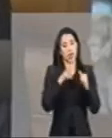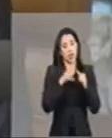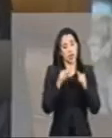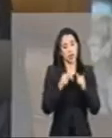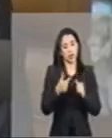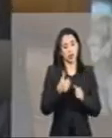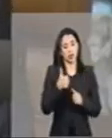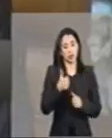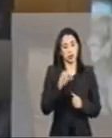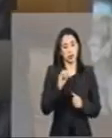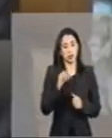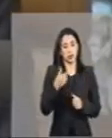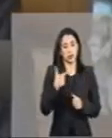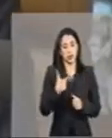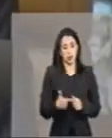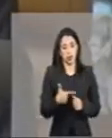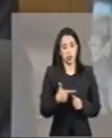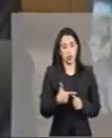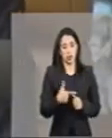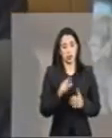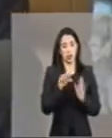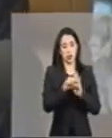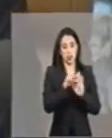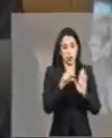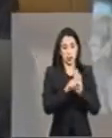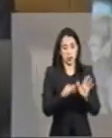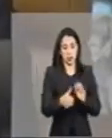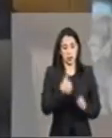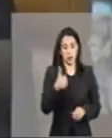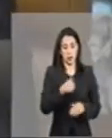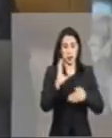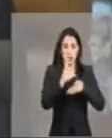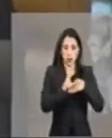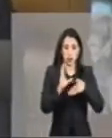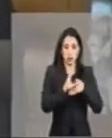inciso 1º da Constituição da República.